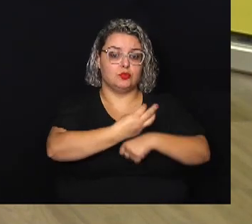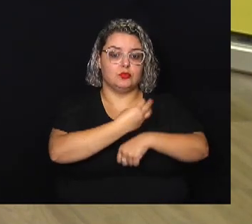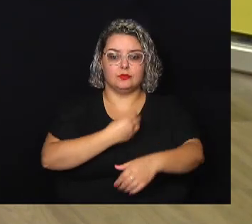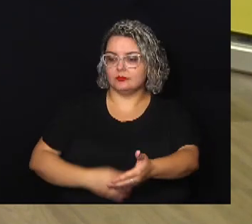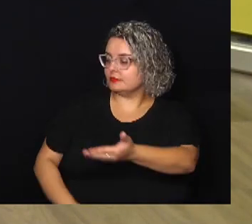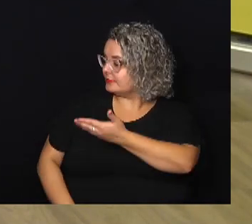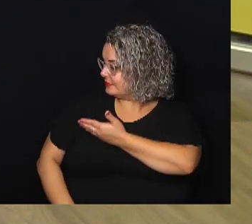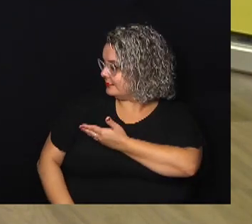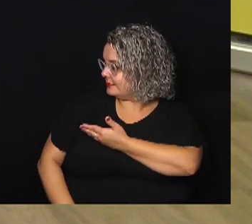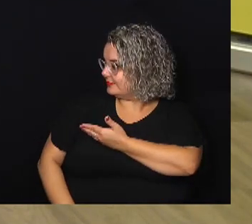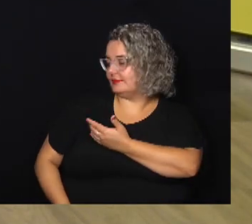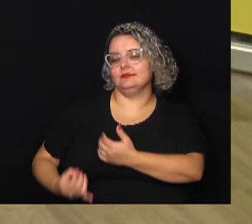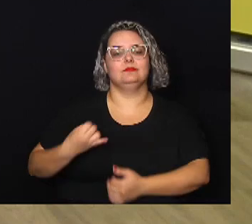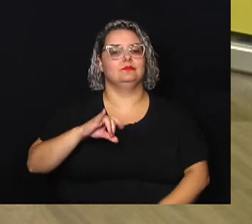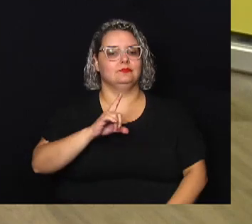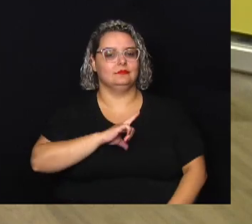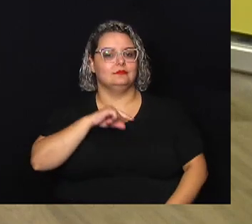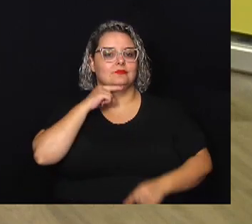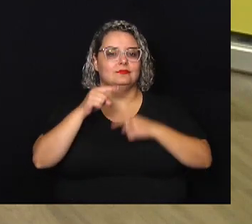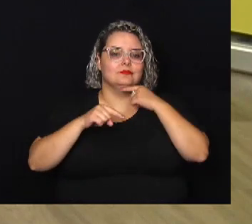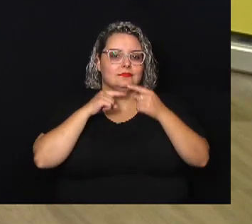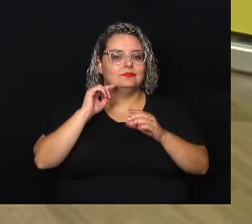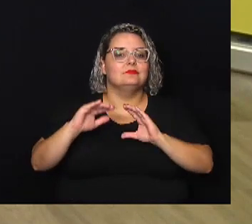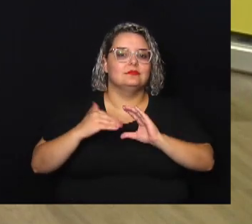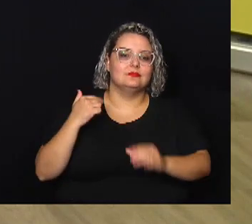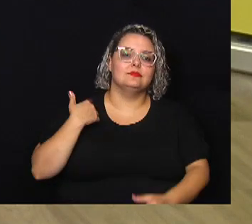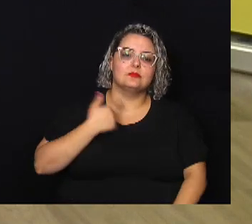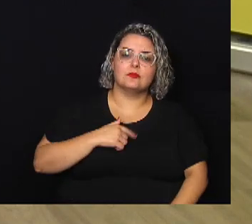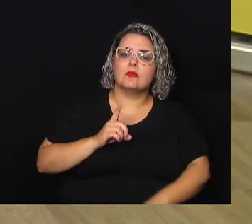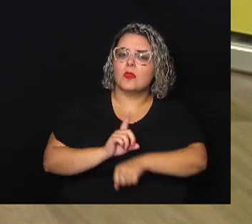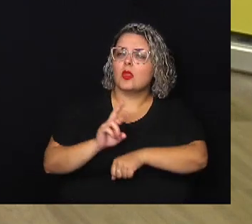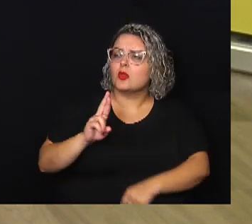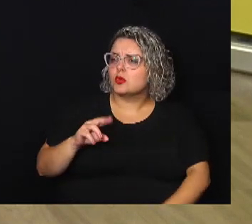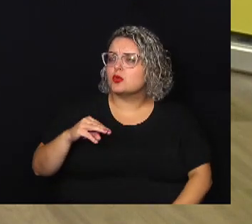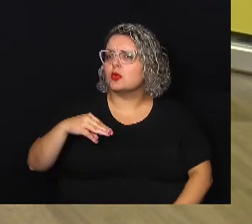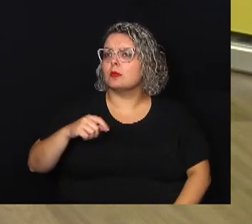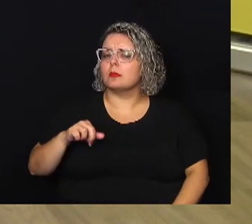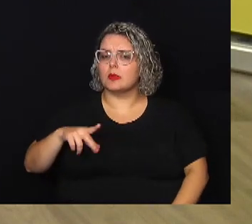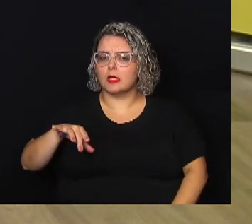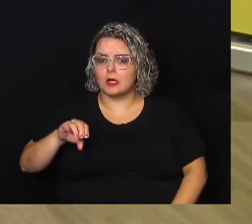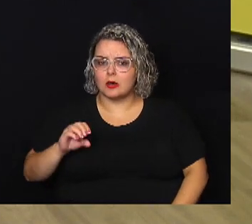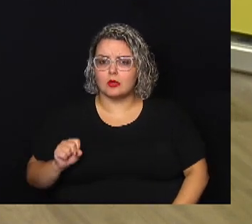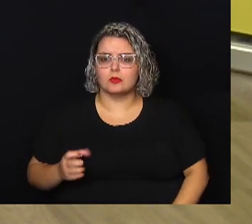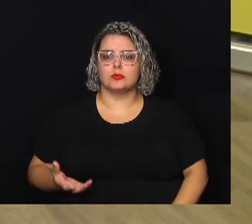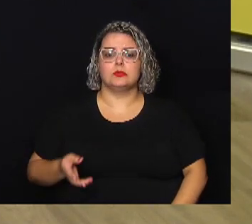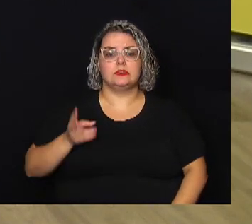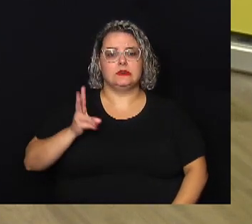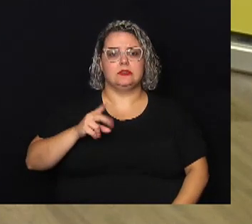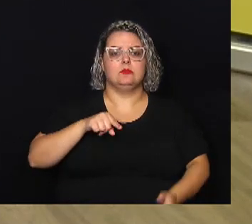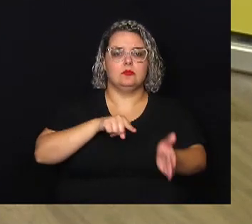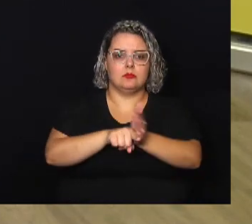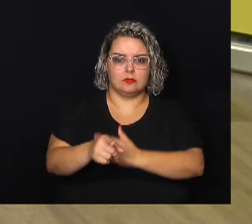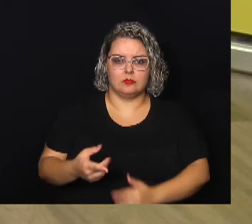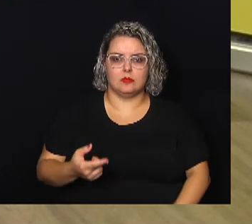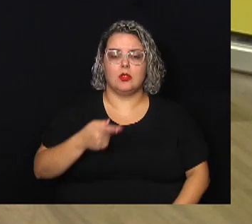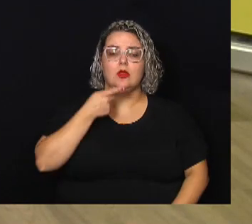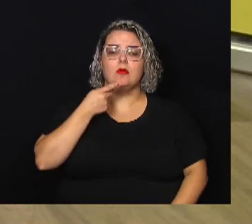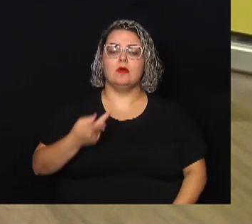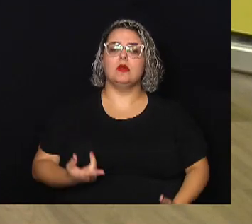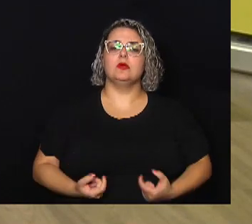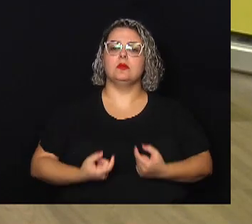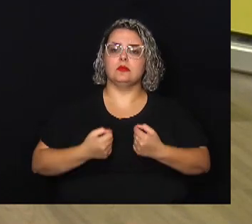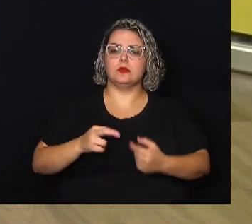Se tiver alguma dúvida, é só mandar para cá. Doutor Marcos, toda vez que eu vou fazer uma pergunta para o senhor, eu falo câncer e o